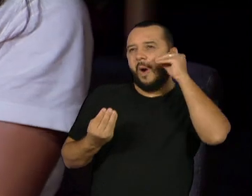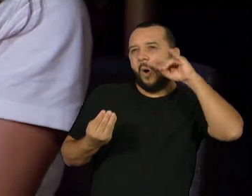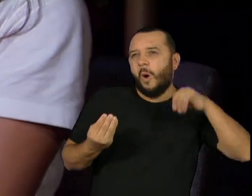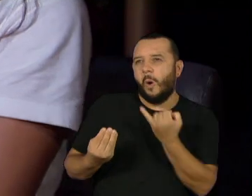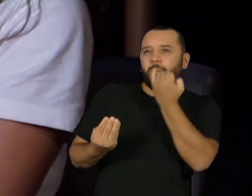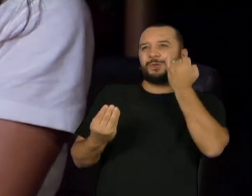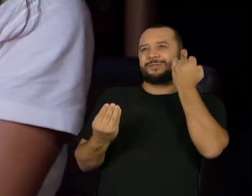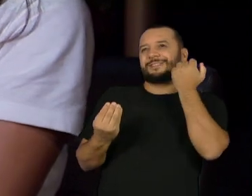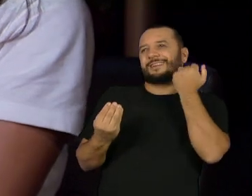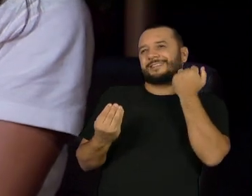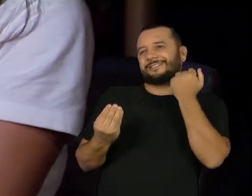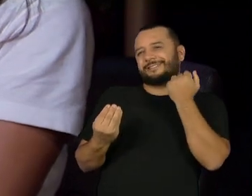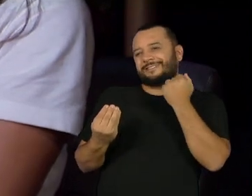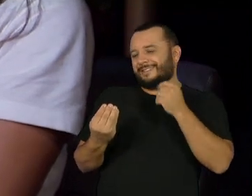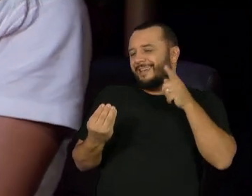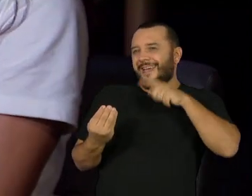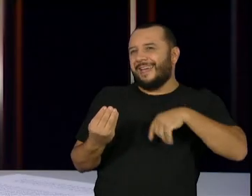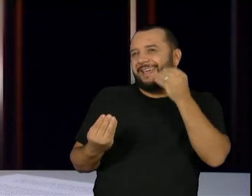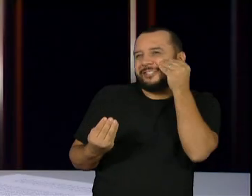E é isso.